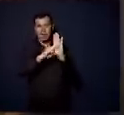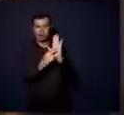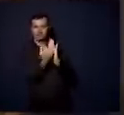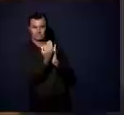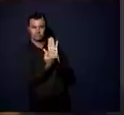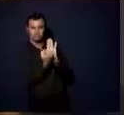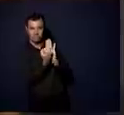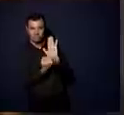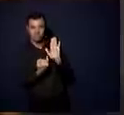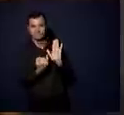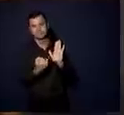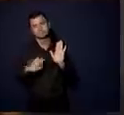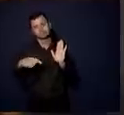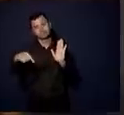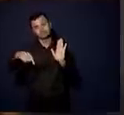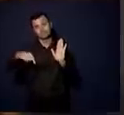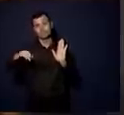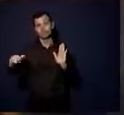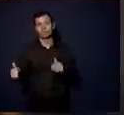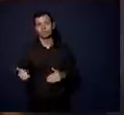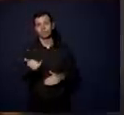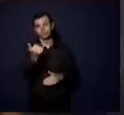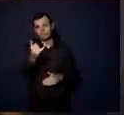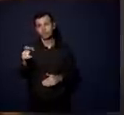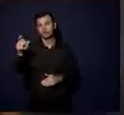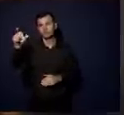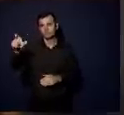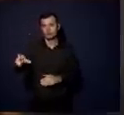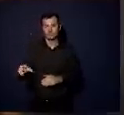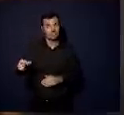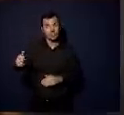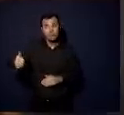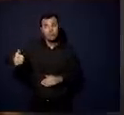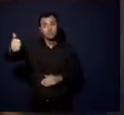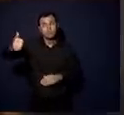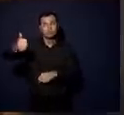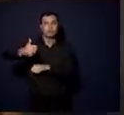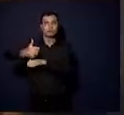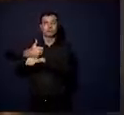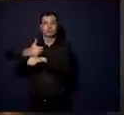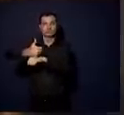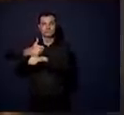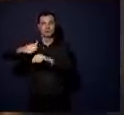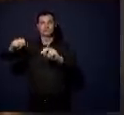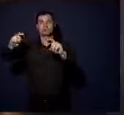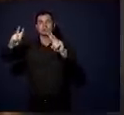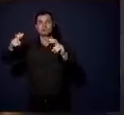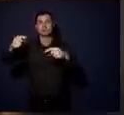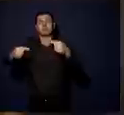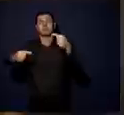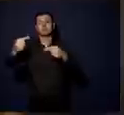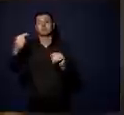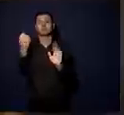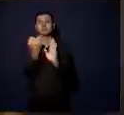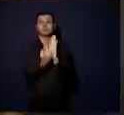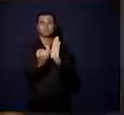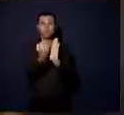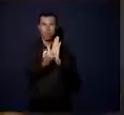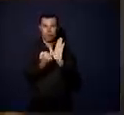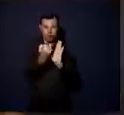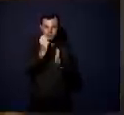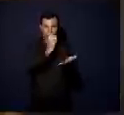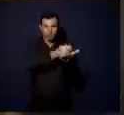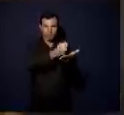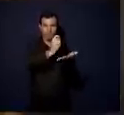Aproveitando né que está aqui com um dos maiores Talvez o maior especialista aí na questão da discussão de tributária a